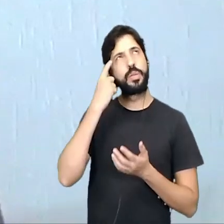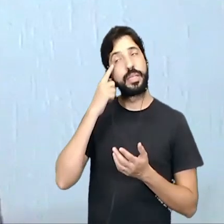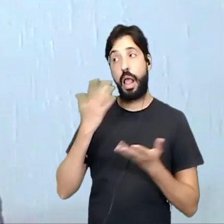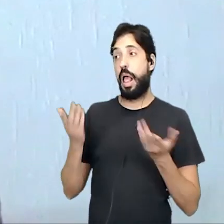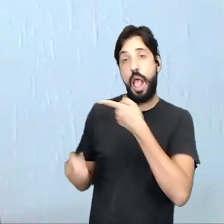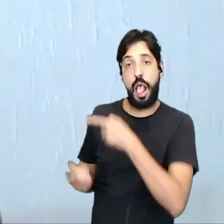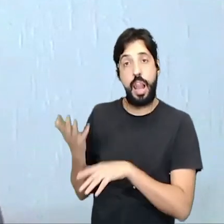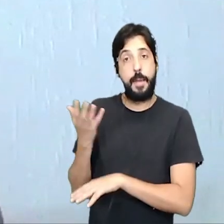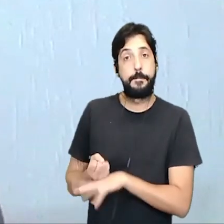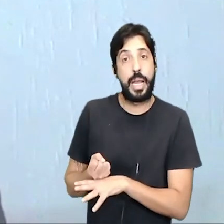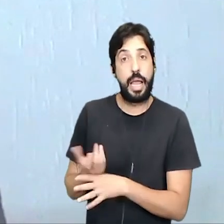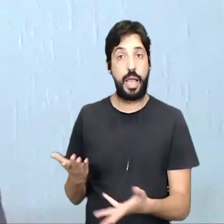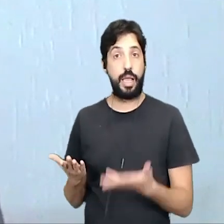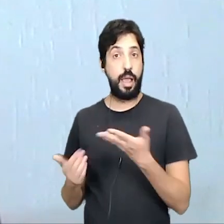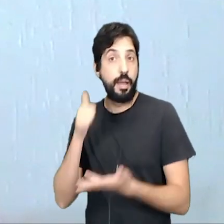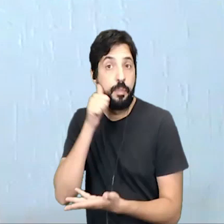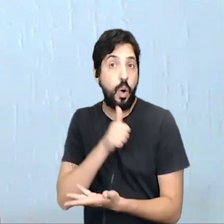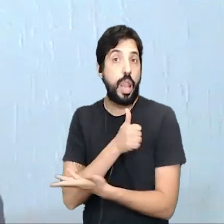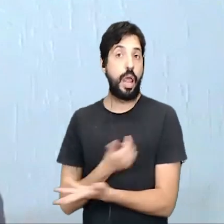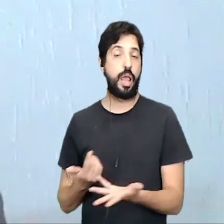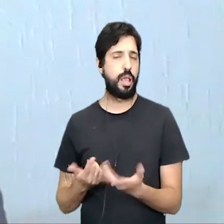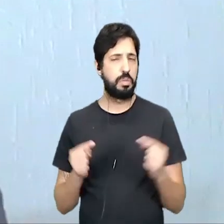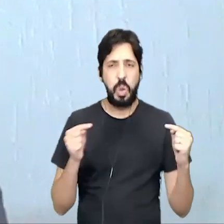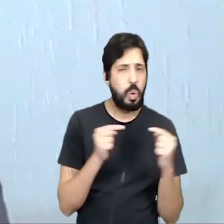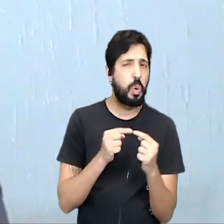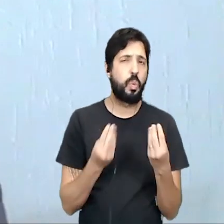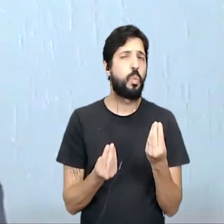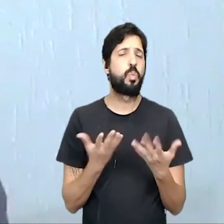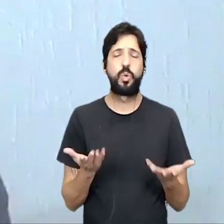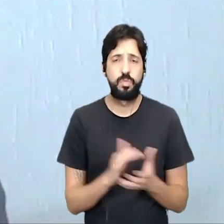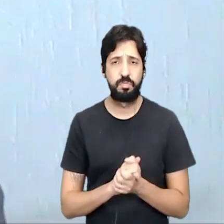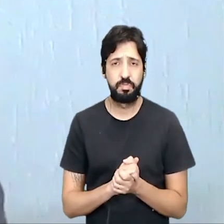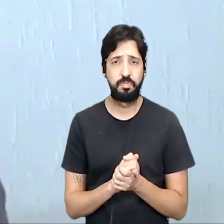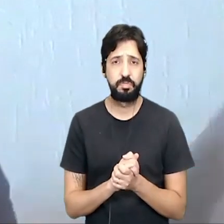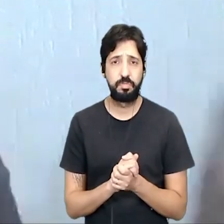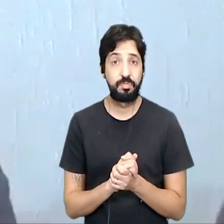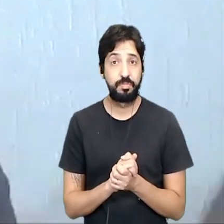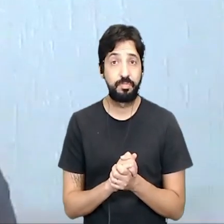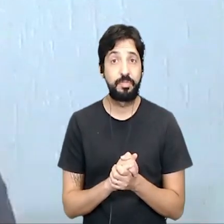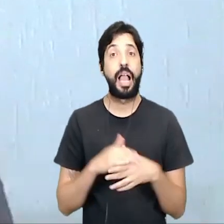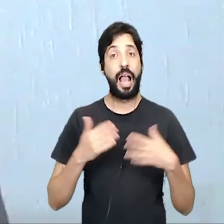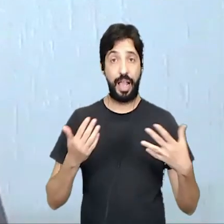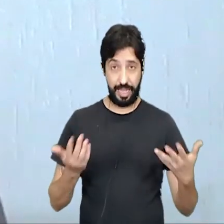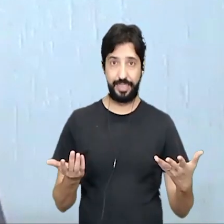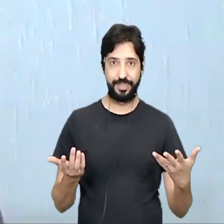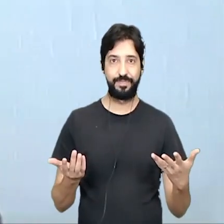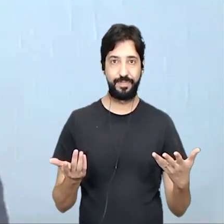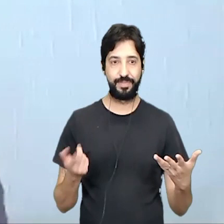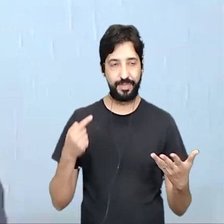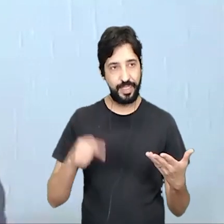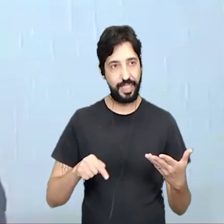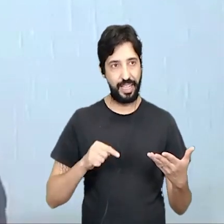seguinte: mas ela é branca. Mas ela é mulher. O que ela tem a ver com isso? Aí,